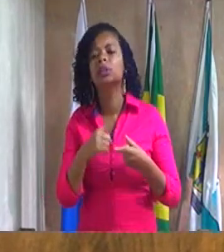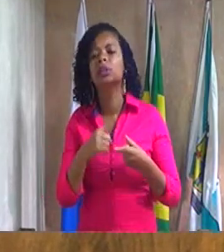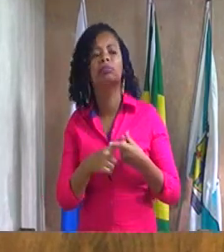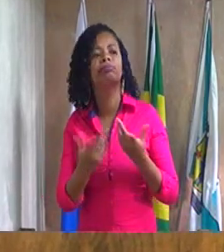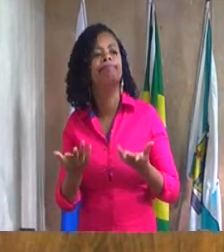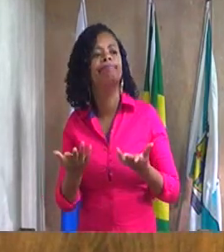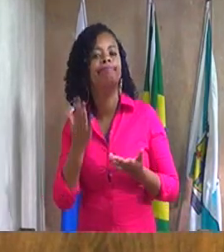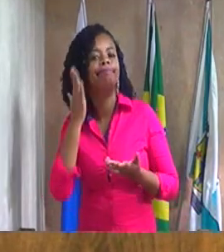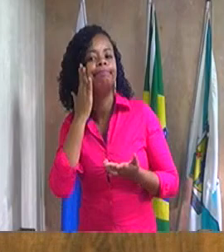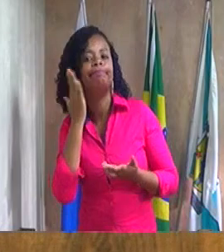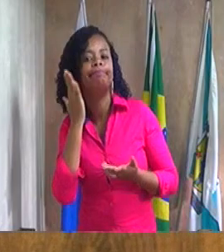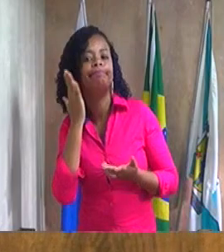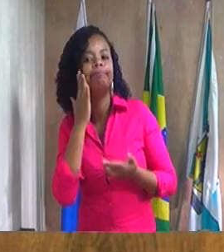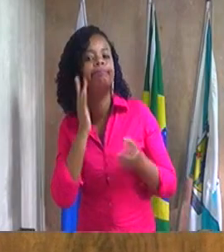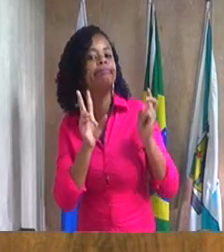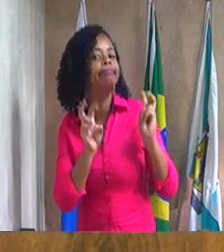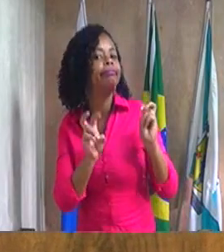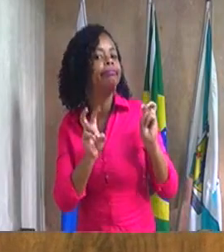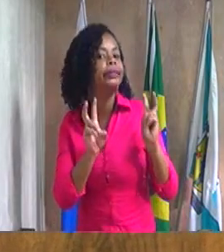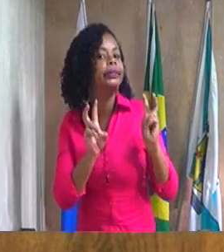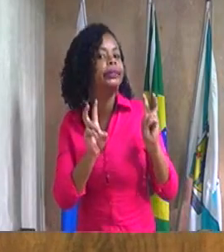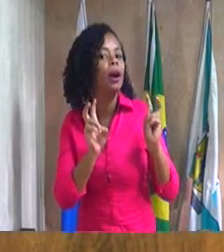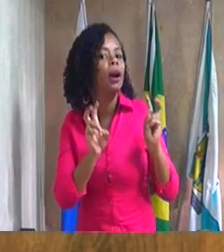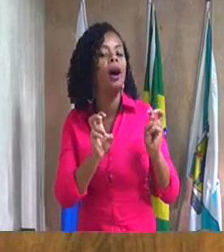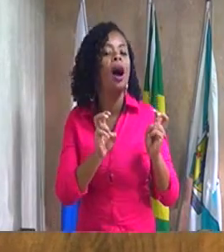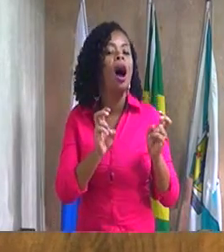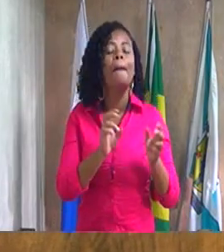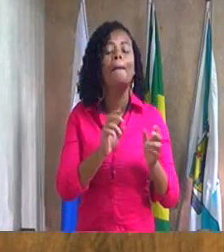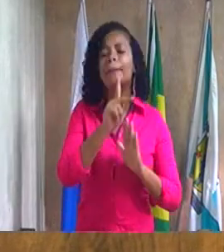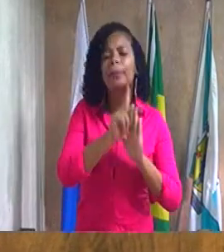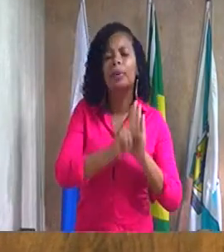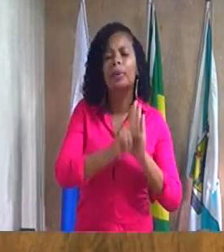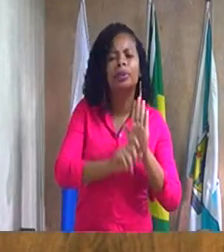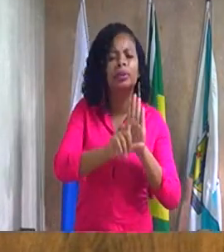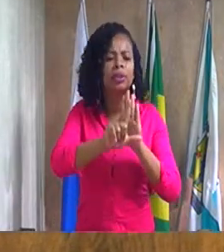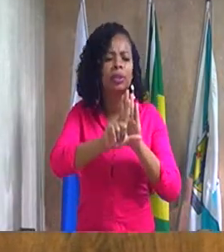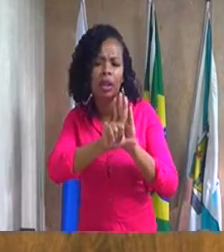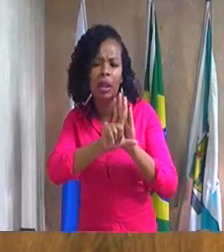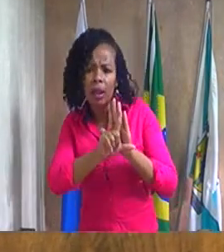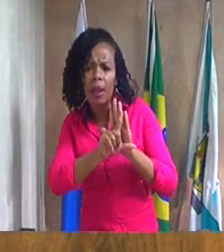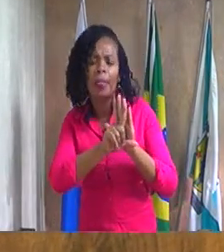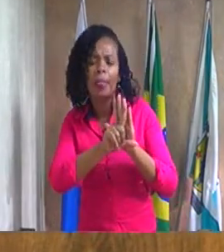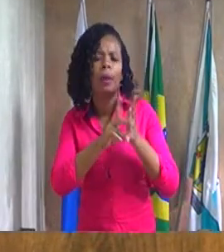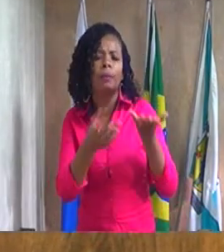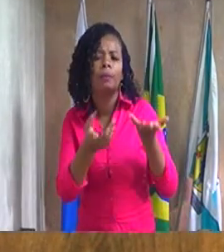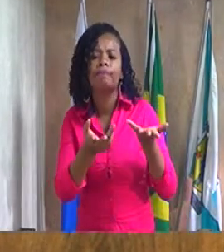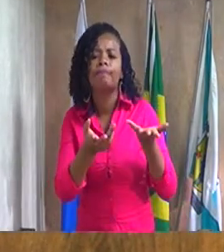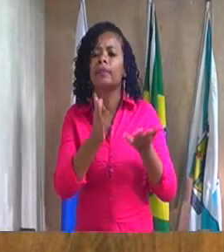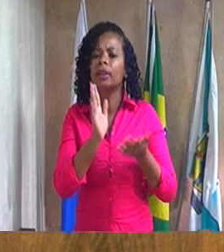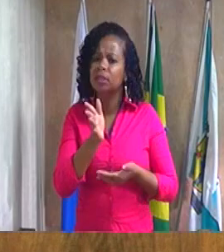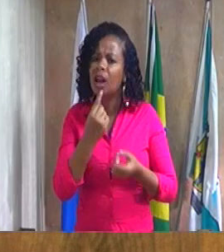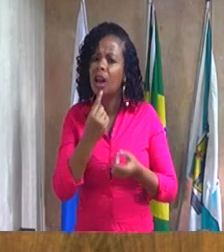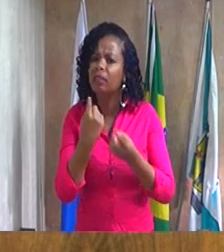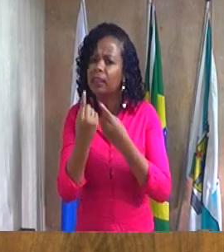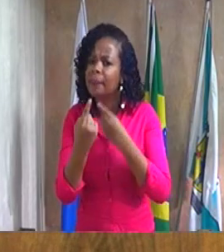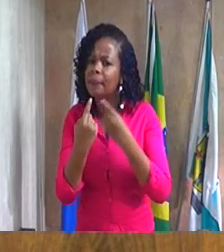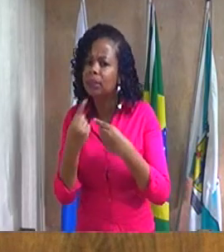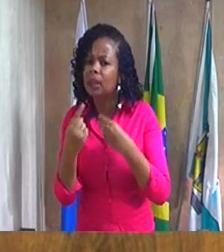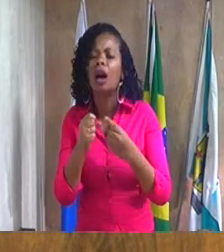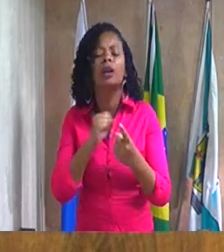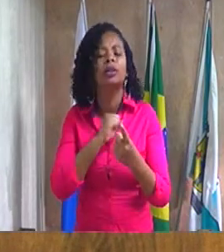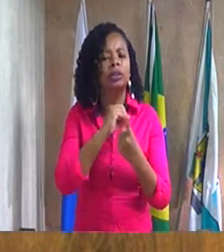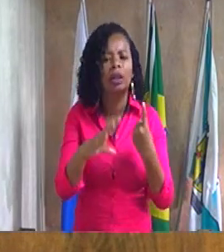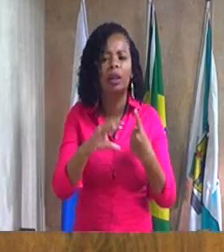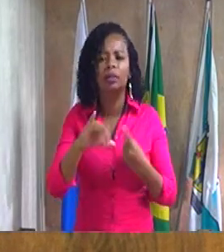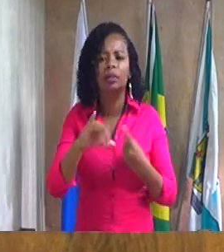dessa matéria, que é um projeto de lei, aqui o projeto de lei em tela foi debatido pela sociedade civil em conjunto